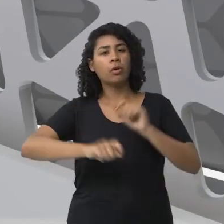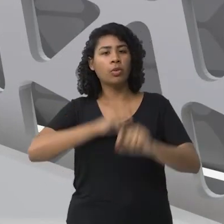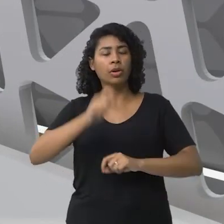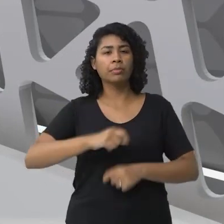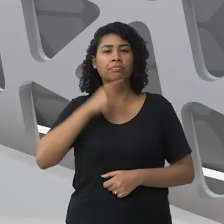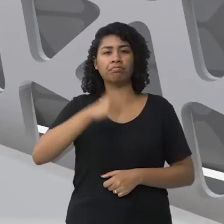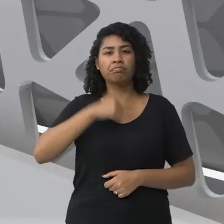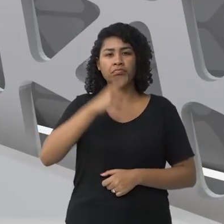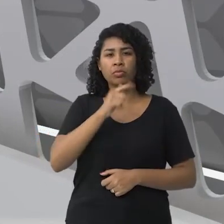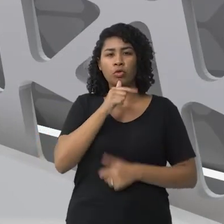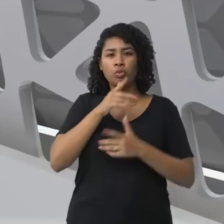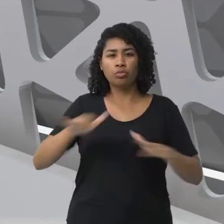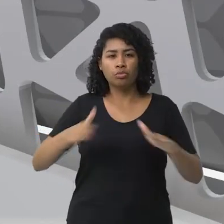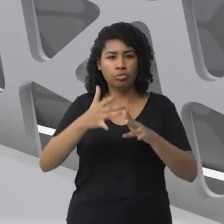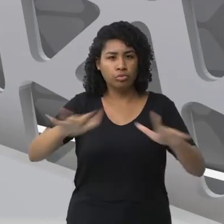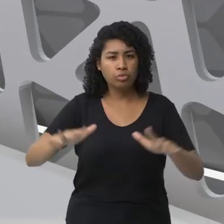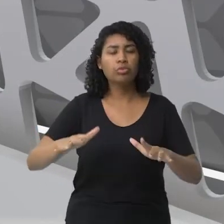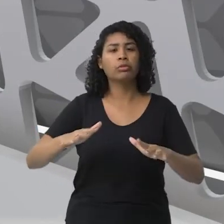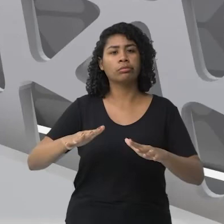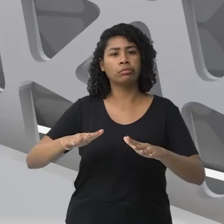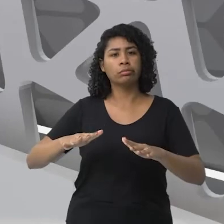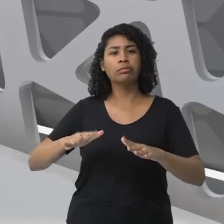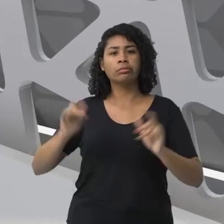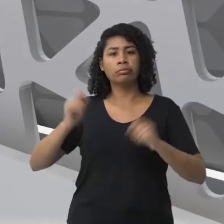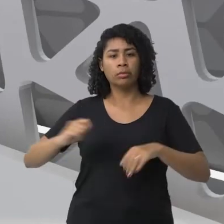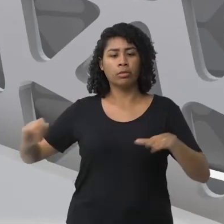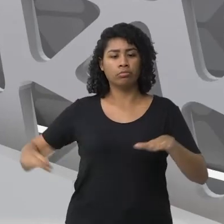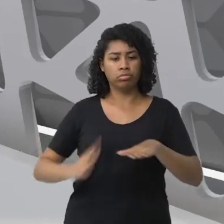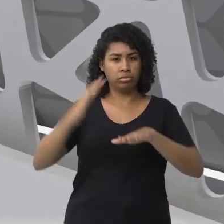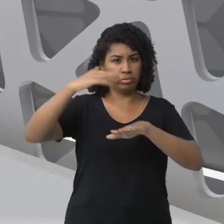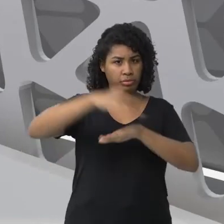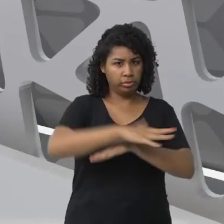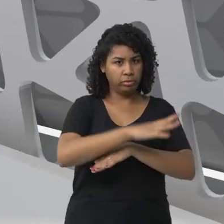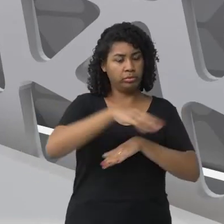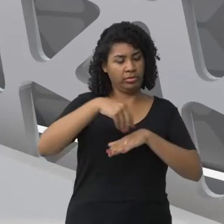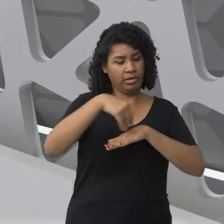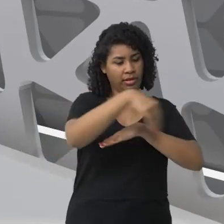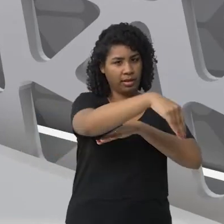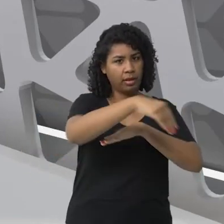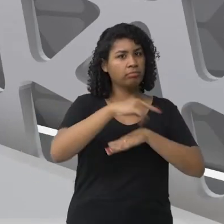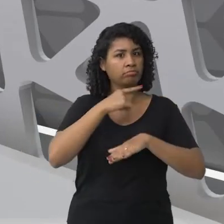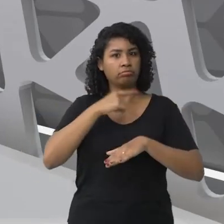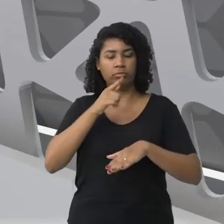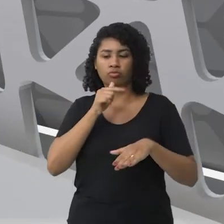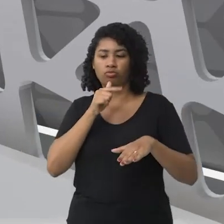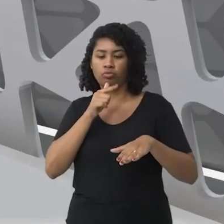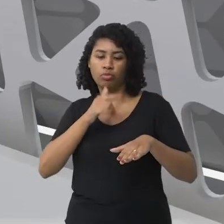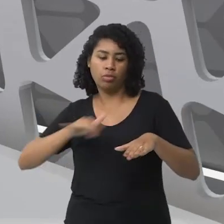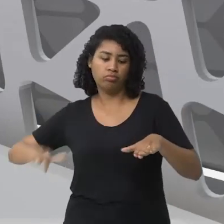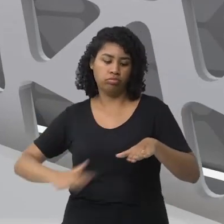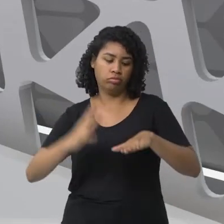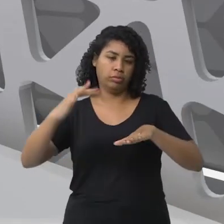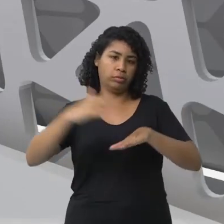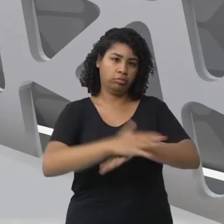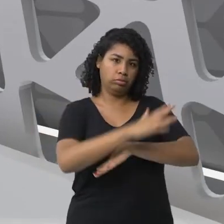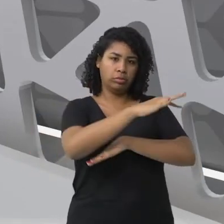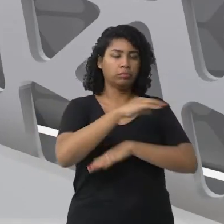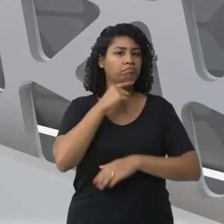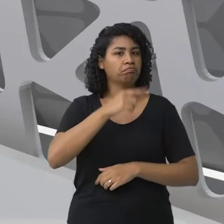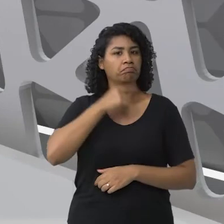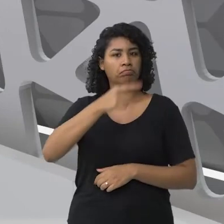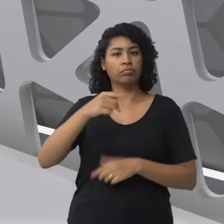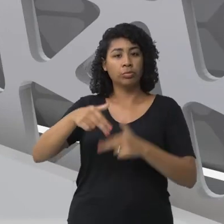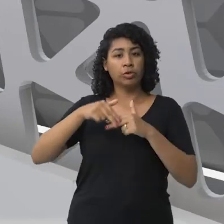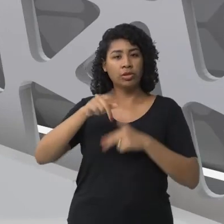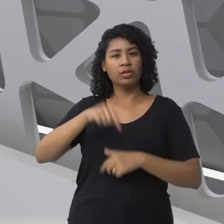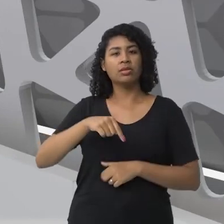que o mar avance sobre a terra, né, ou sobre a faixa litorânea que a gente vai ter. A gente tem o chamado processo